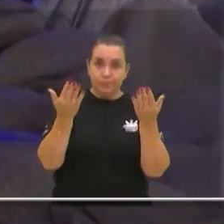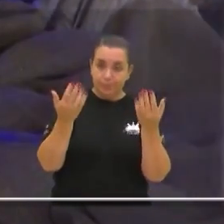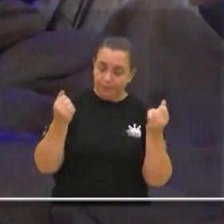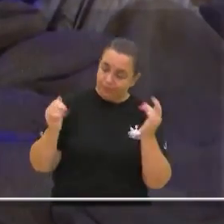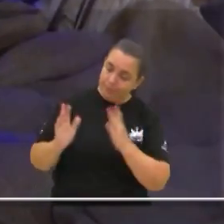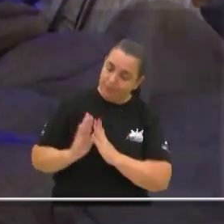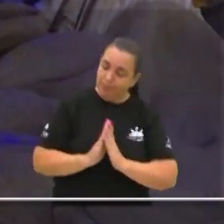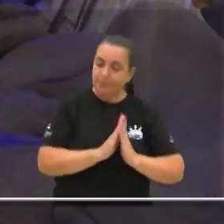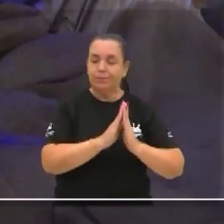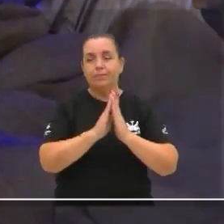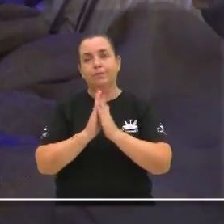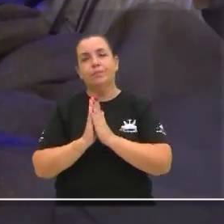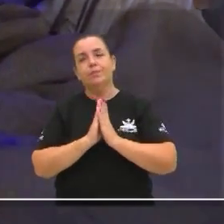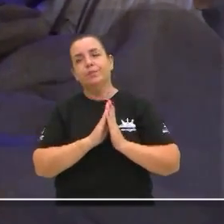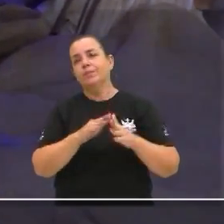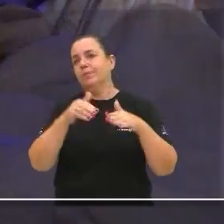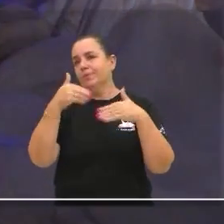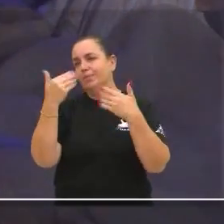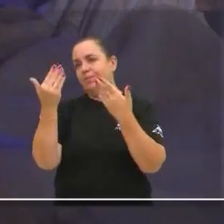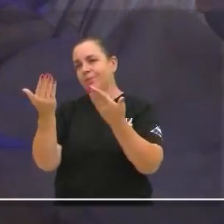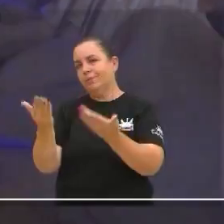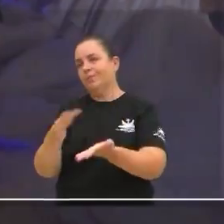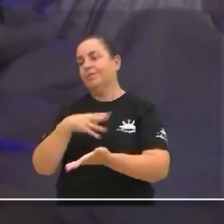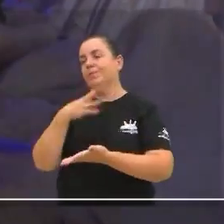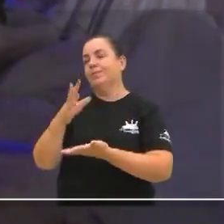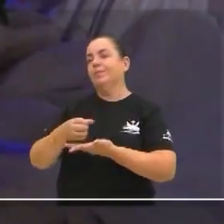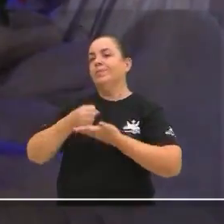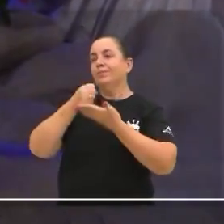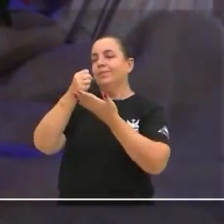adoremos, venite